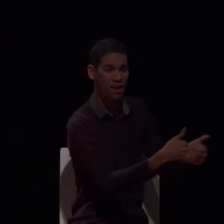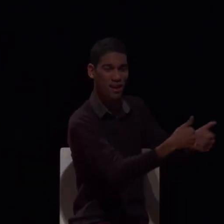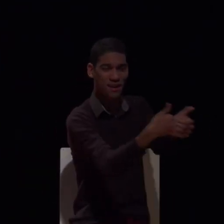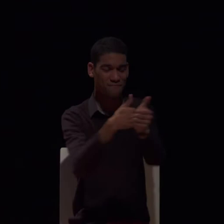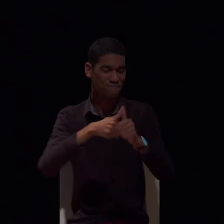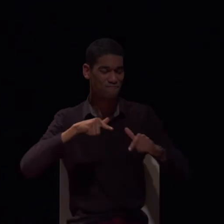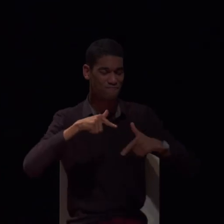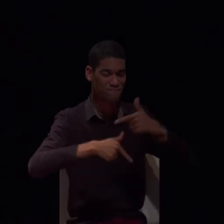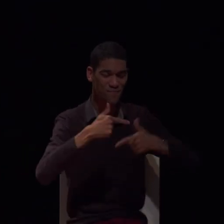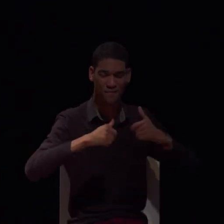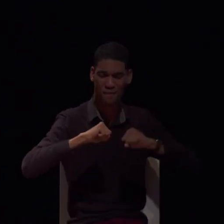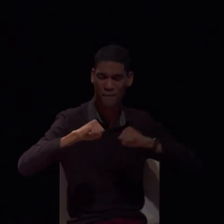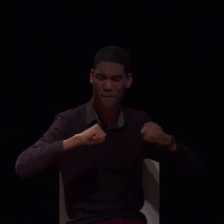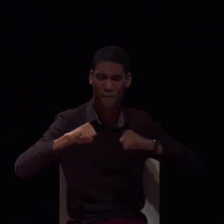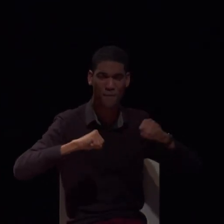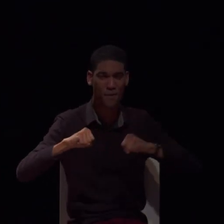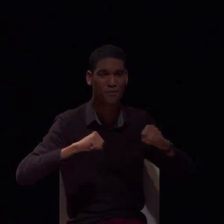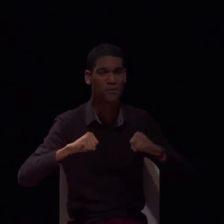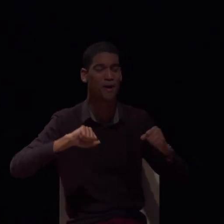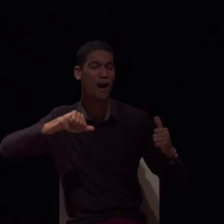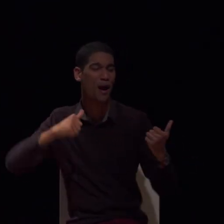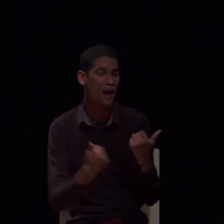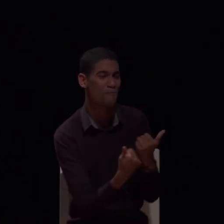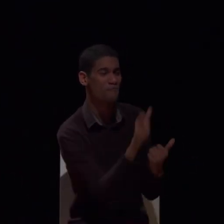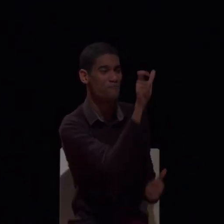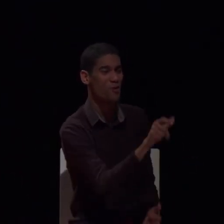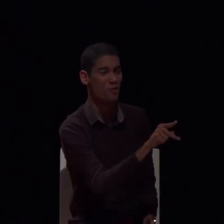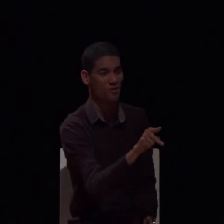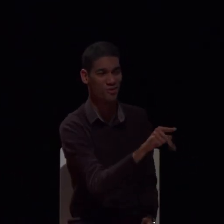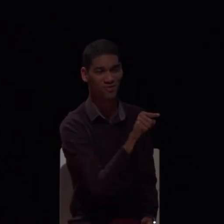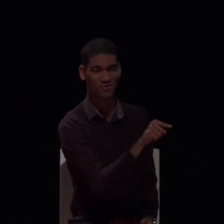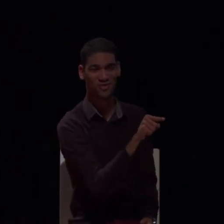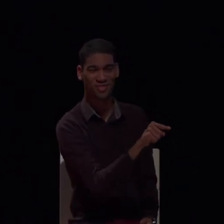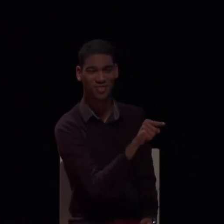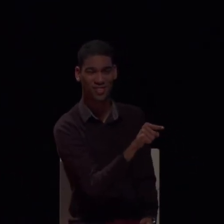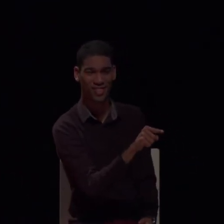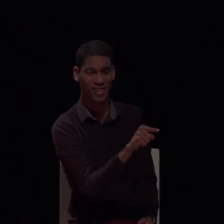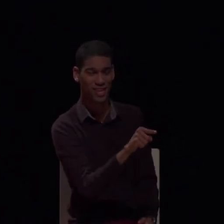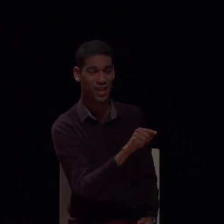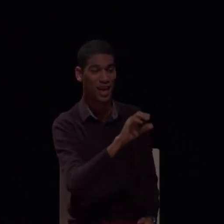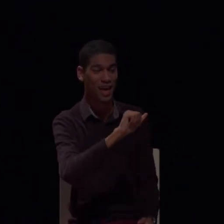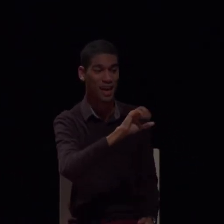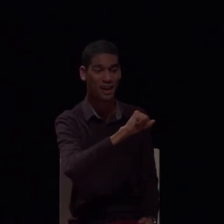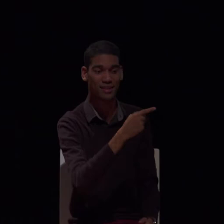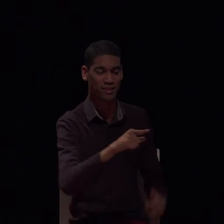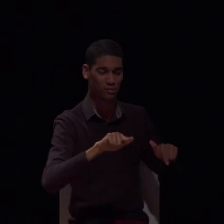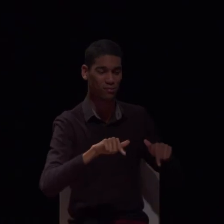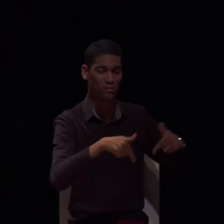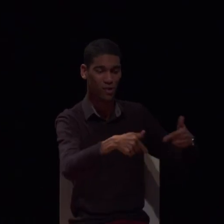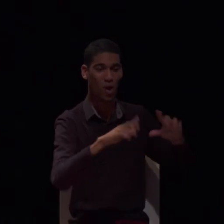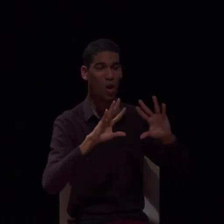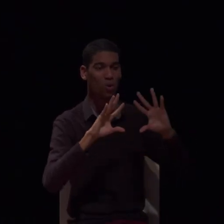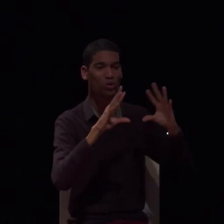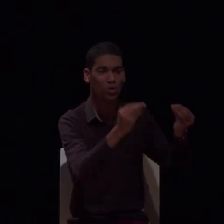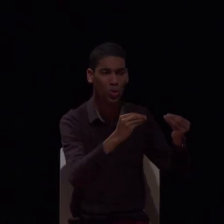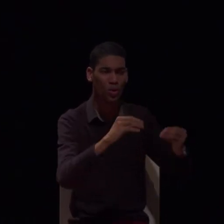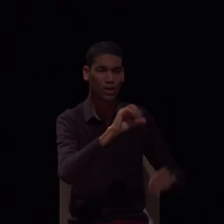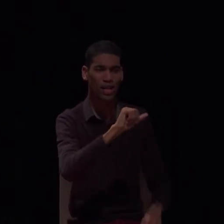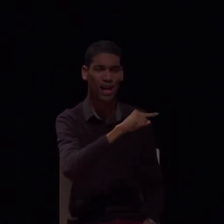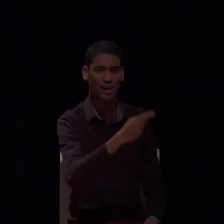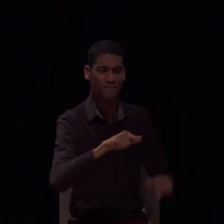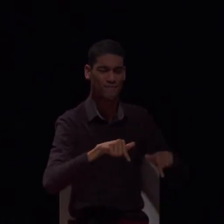ampla apóia o trabalho do professor e faz com que essa ação o todas as acções de formação